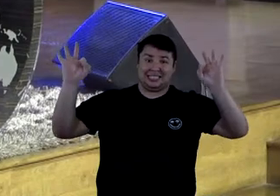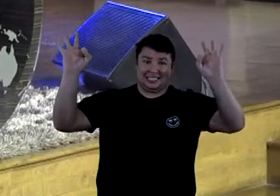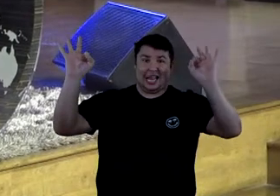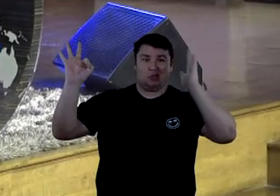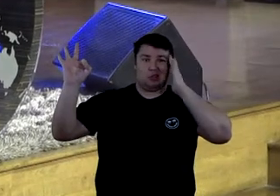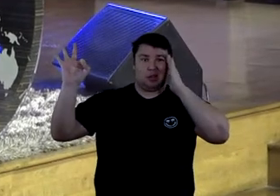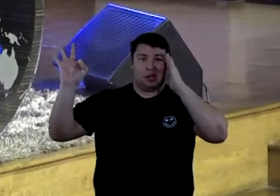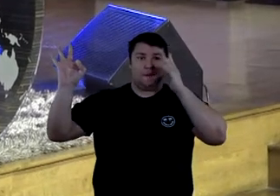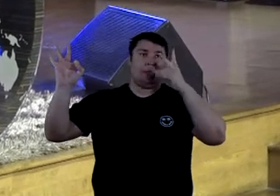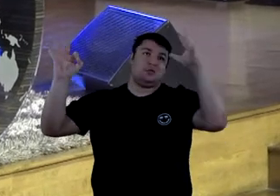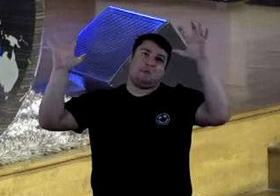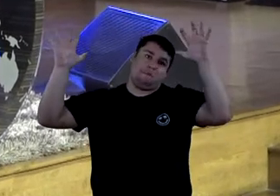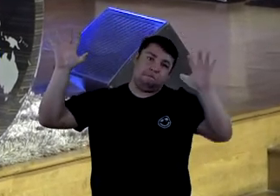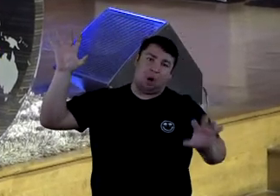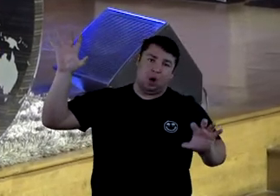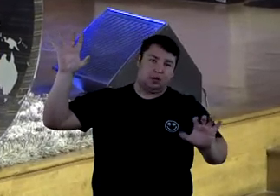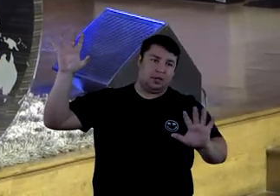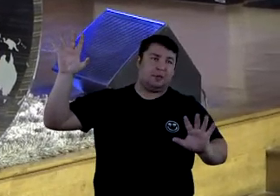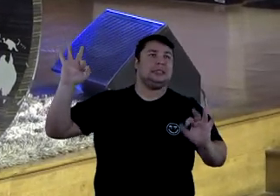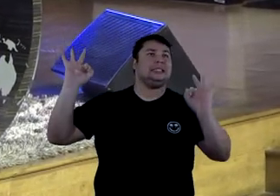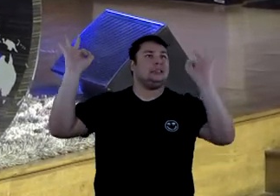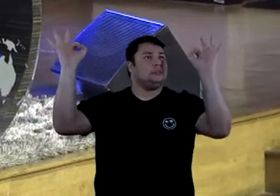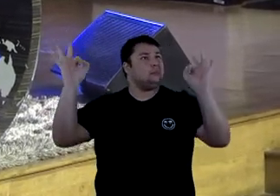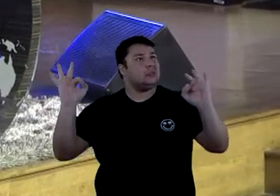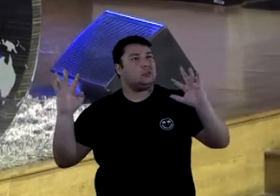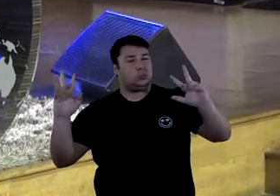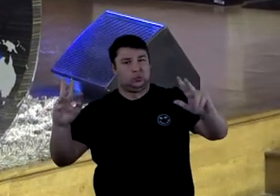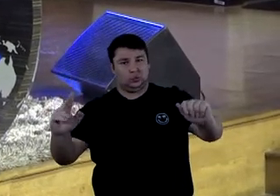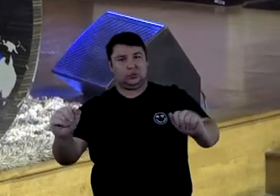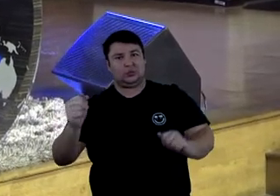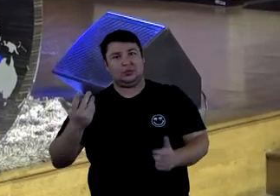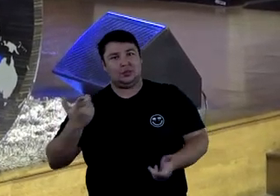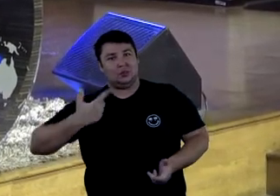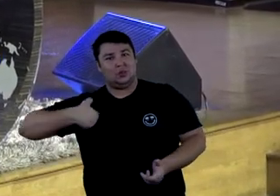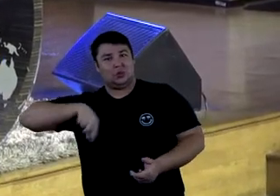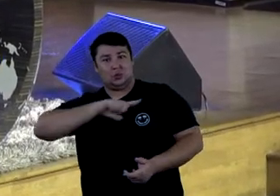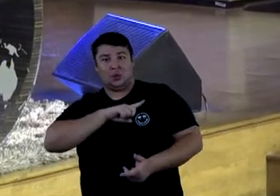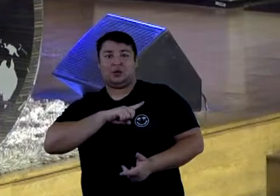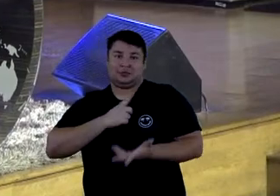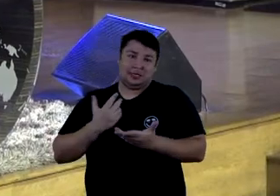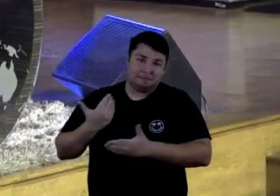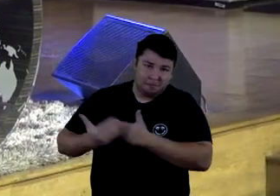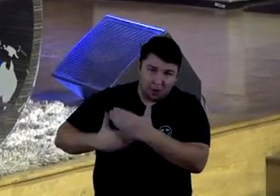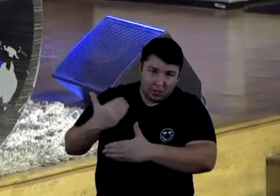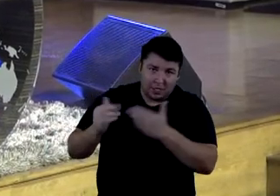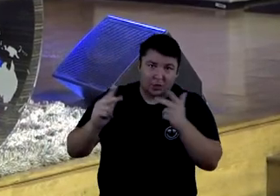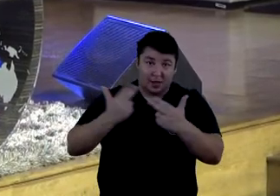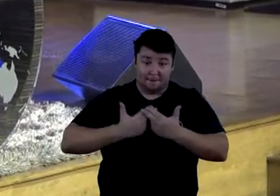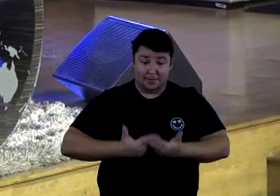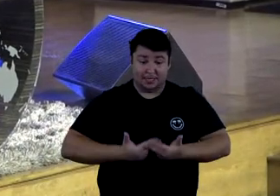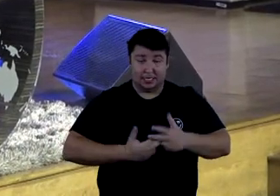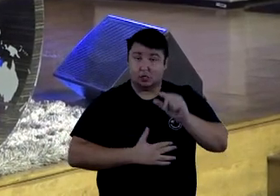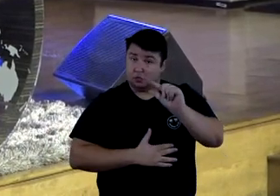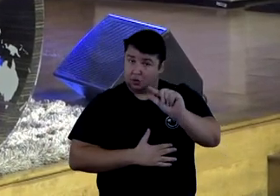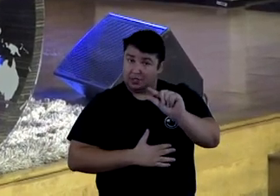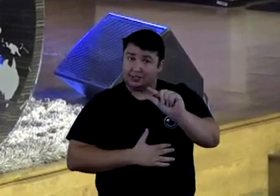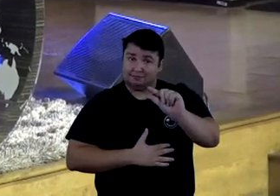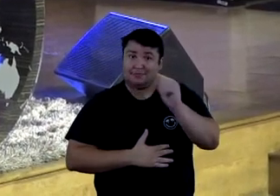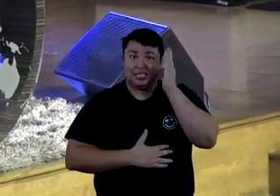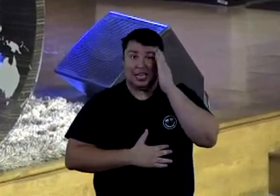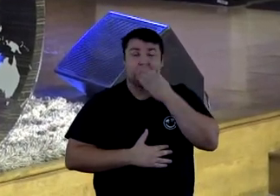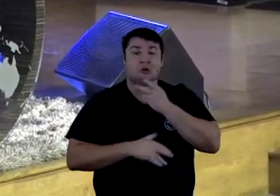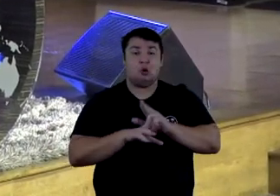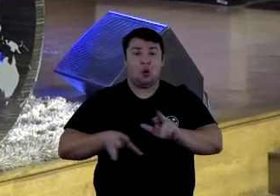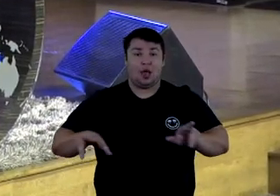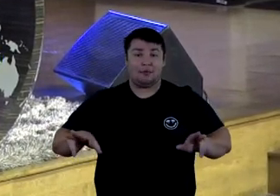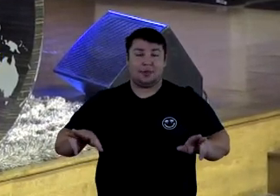evitar qualquer tipo de acidente futuro. Então a gente está nesse processo. Peço um pouquinho da paciência dos irmãos. Sei que os irmãos que